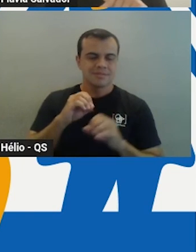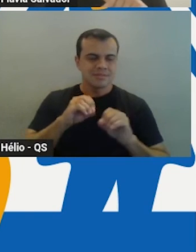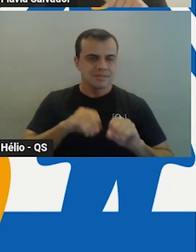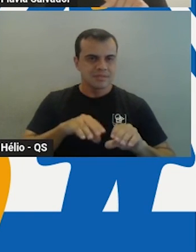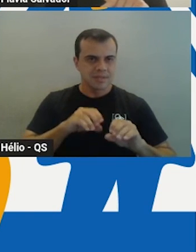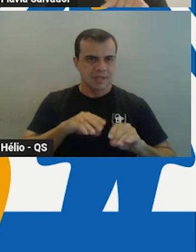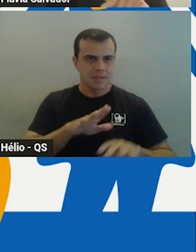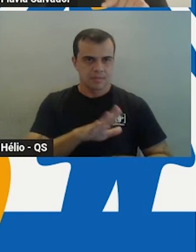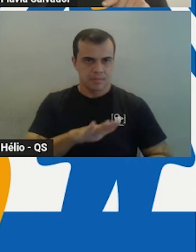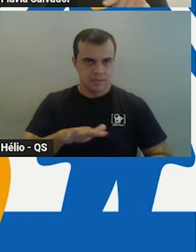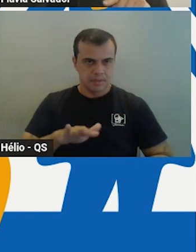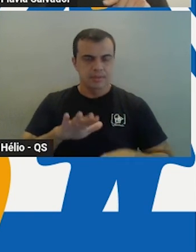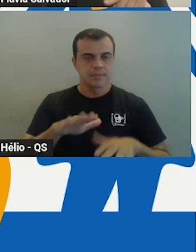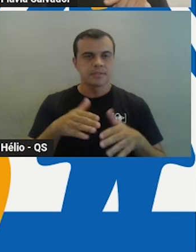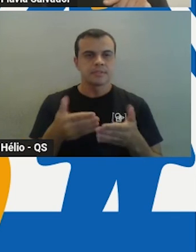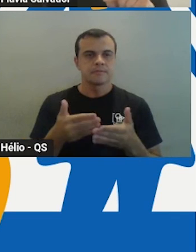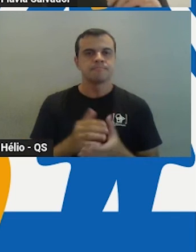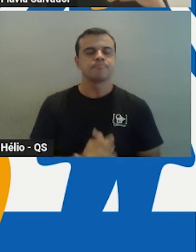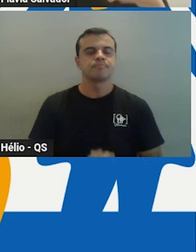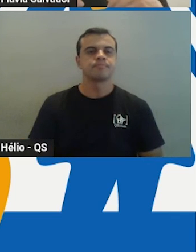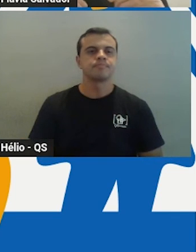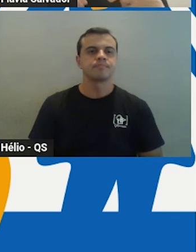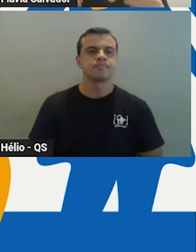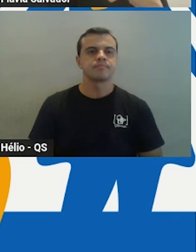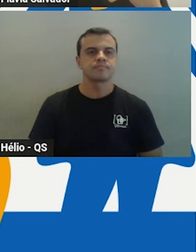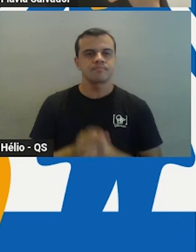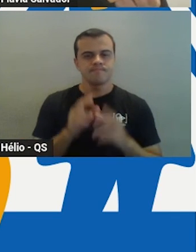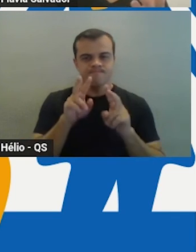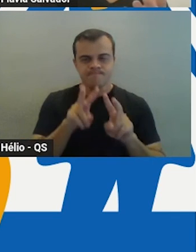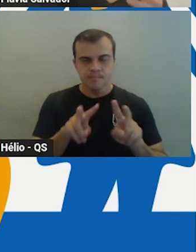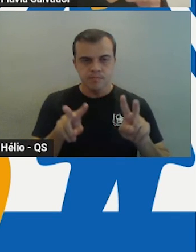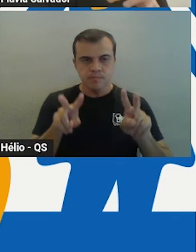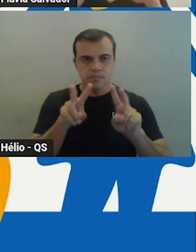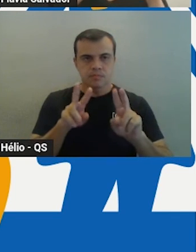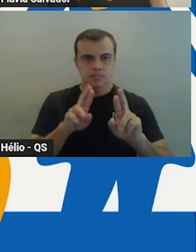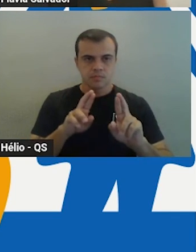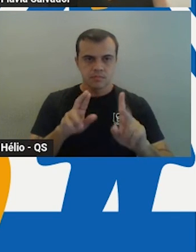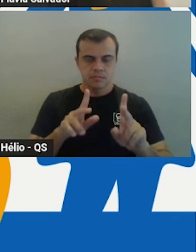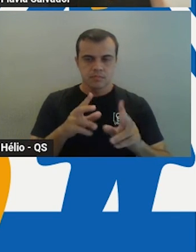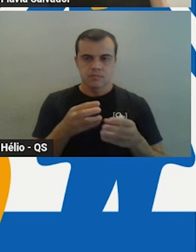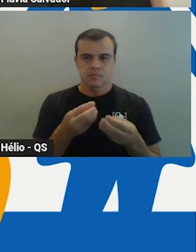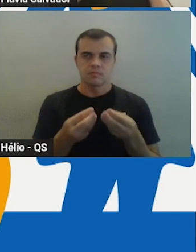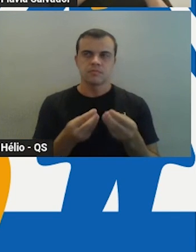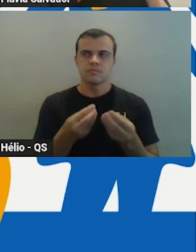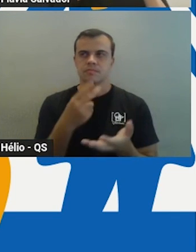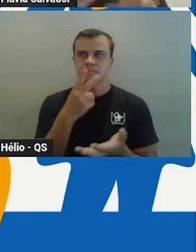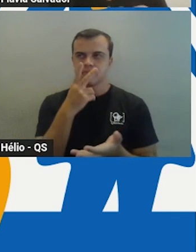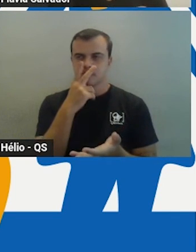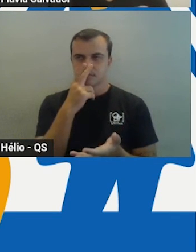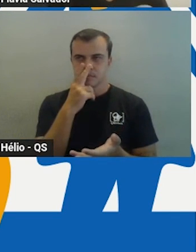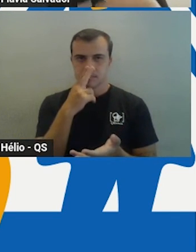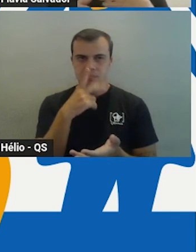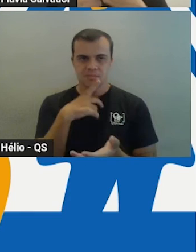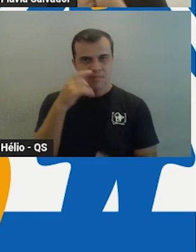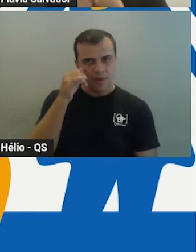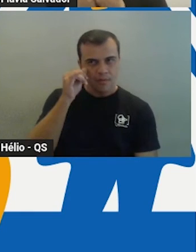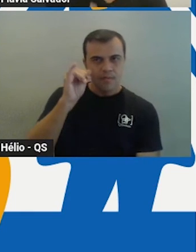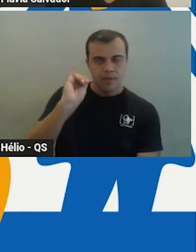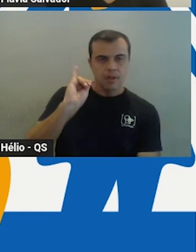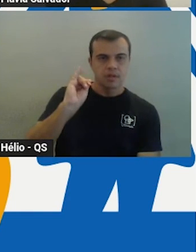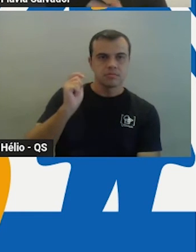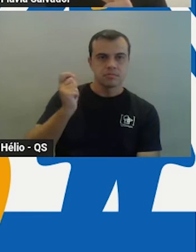para as crianças. Então, olhar o diferente como algo a ser evitado, isso